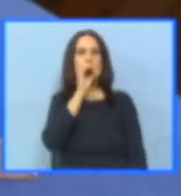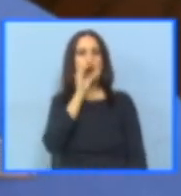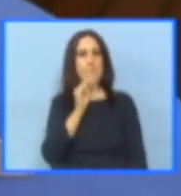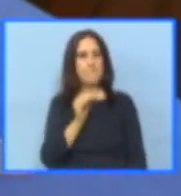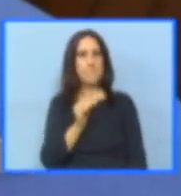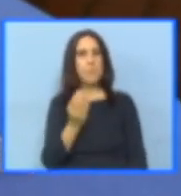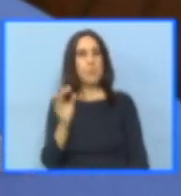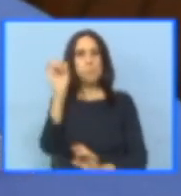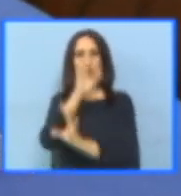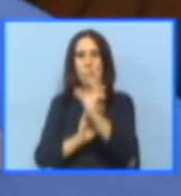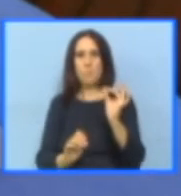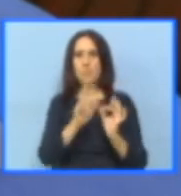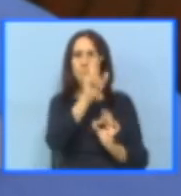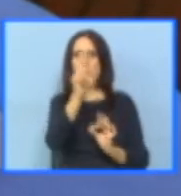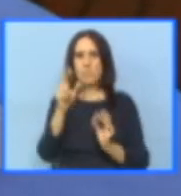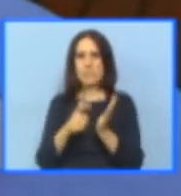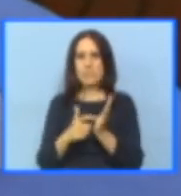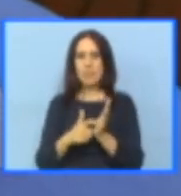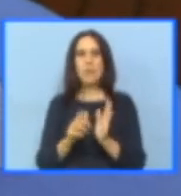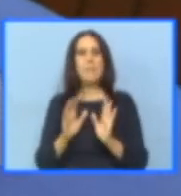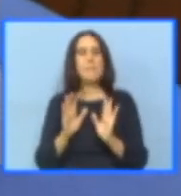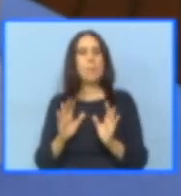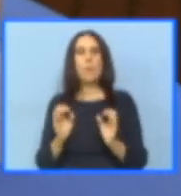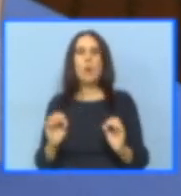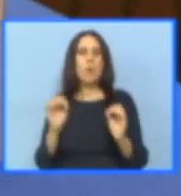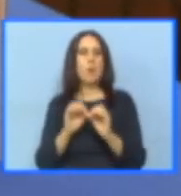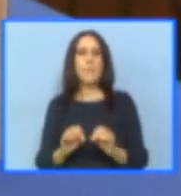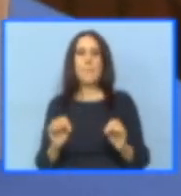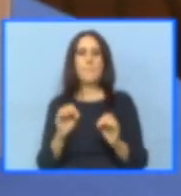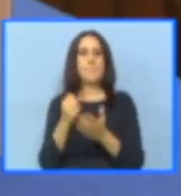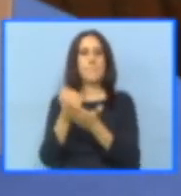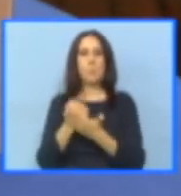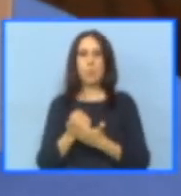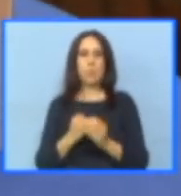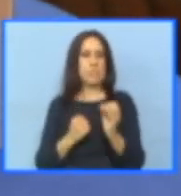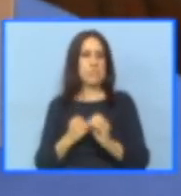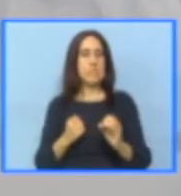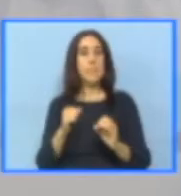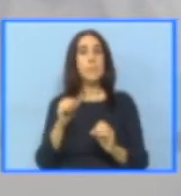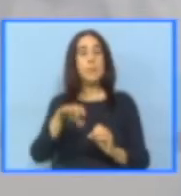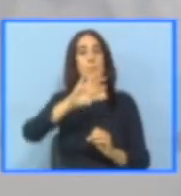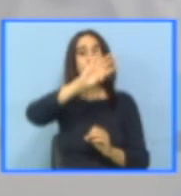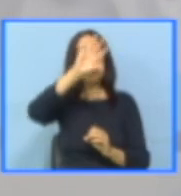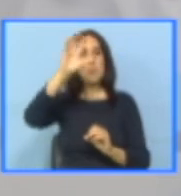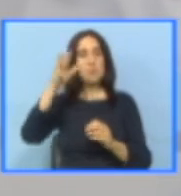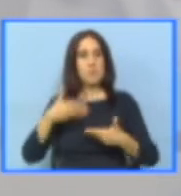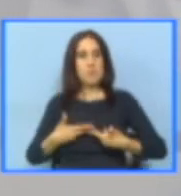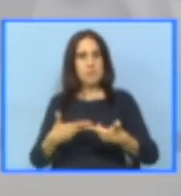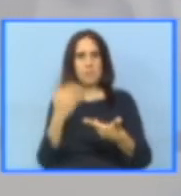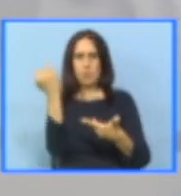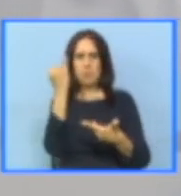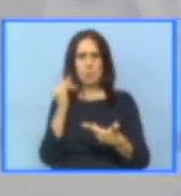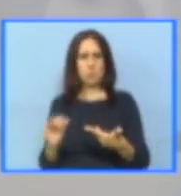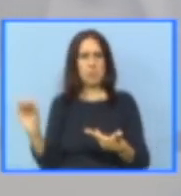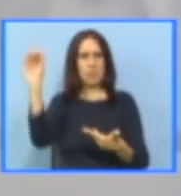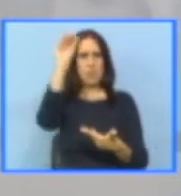também é necessária na Europa, mas não há qualquer tipo de apoio, não há mesmo. Os países que recebem, muitas vezes, as organizações que estão no